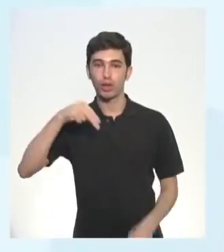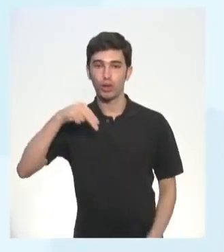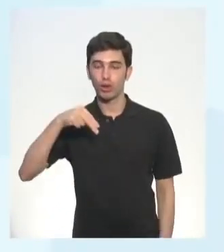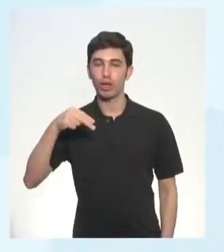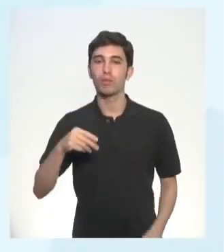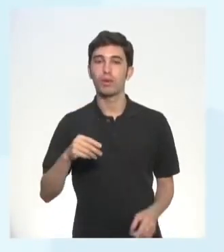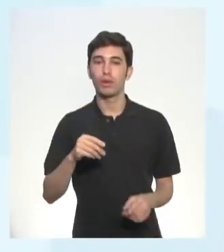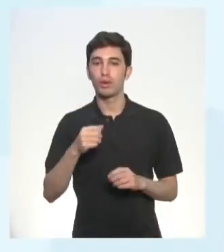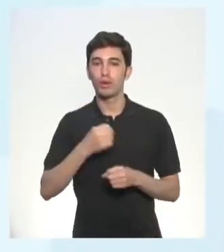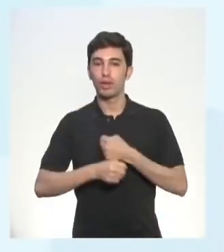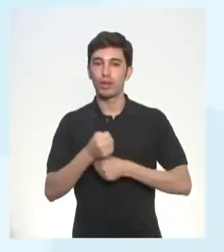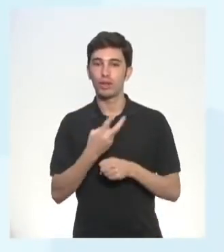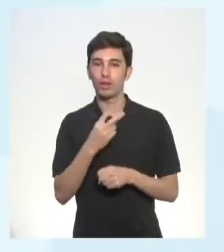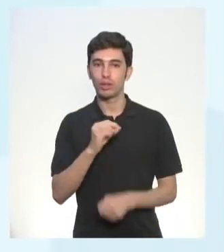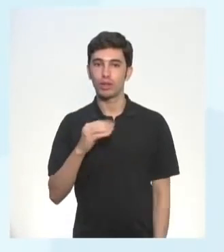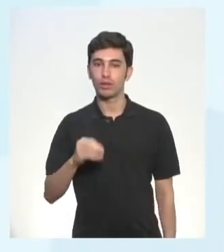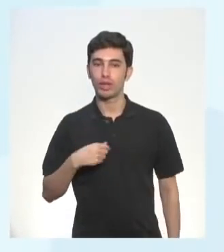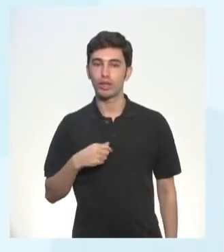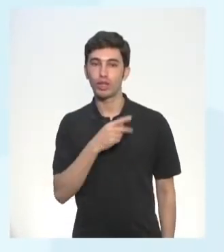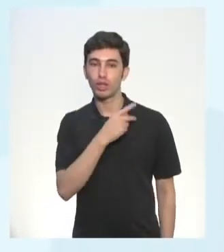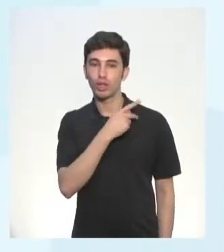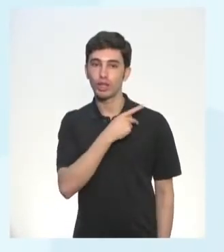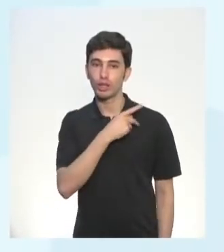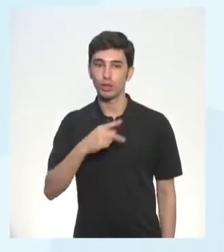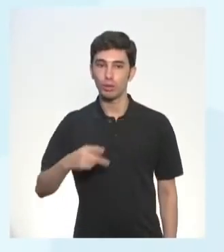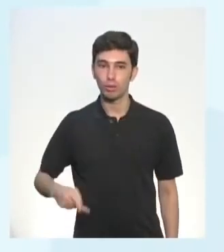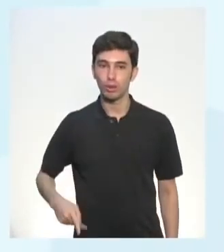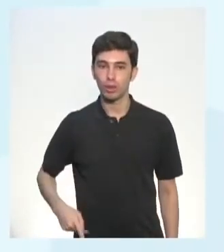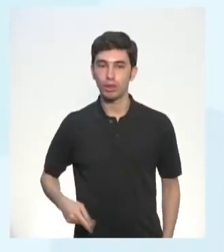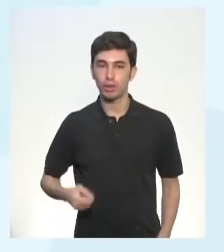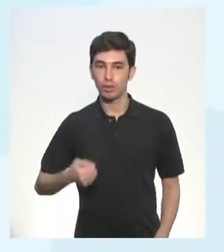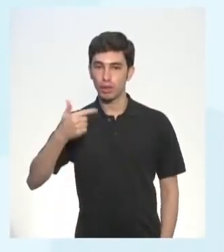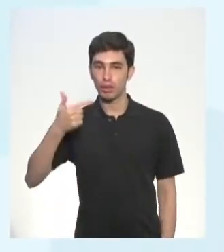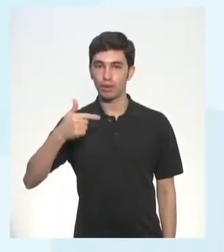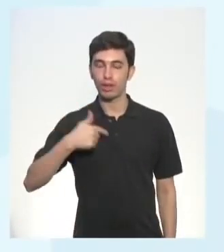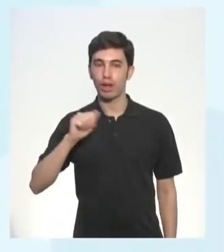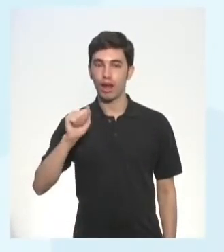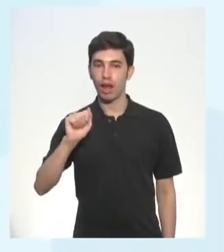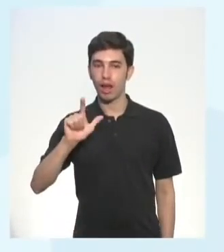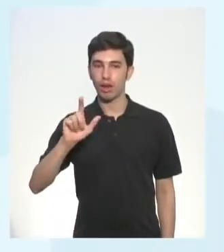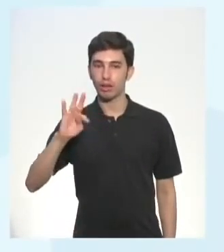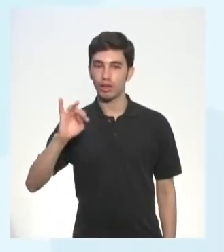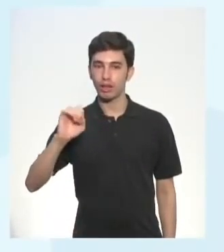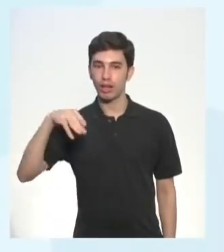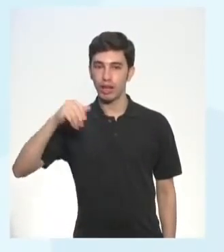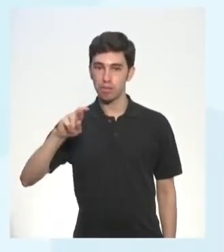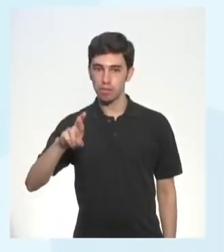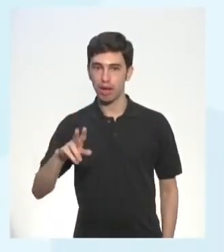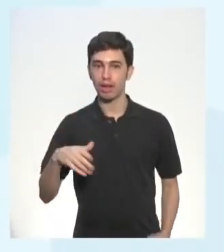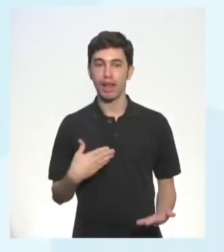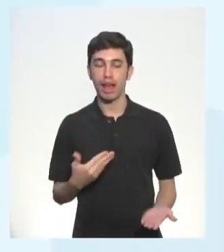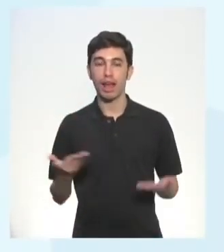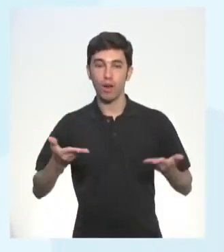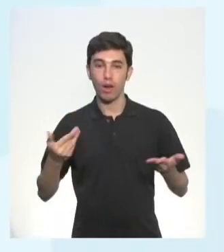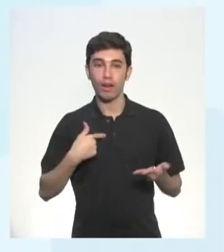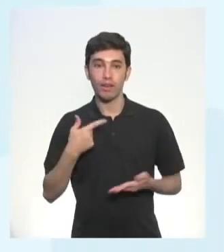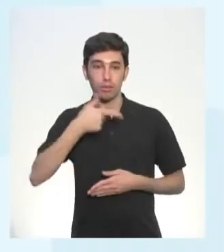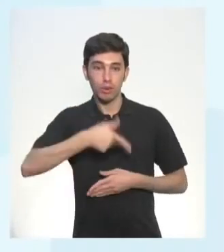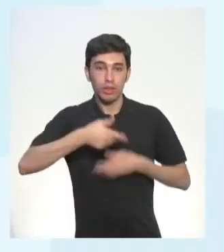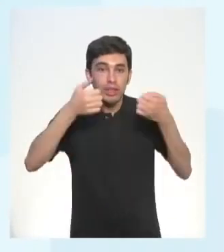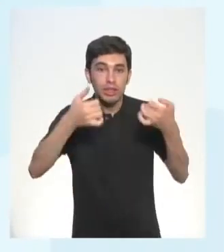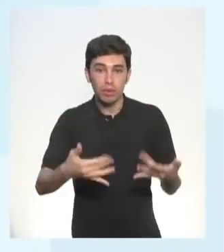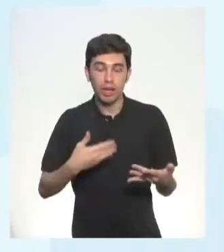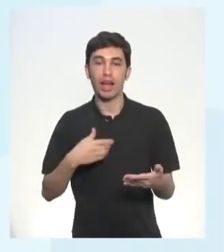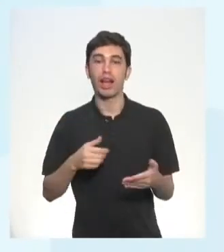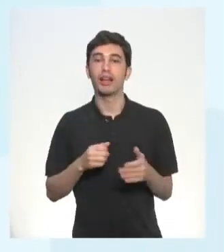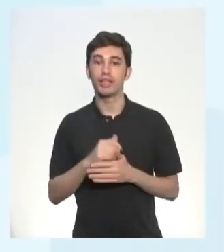2020. Senhor subprefeito Altemar Gonçalves, vimos, através desta comunicar-lhe que recebemos